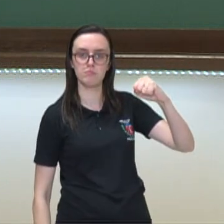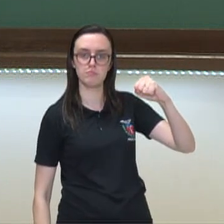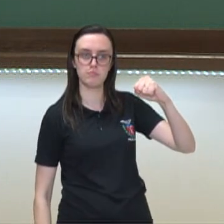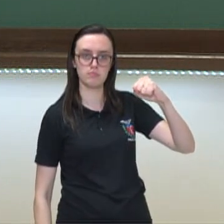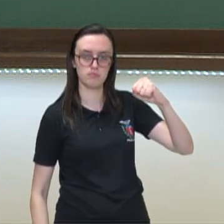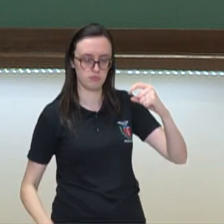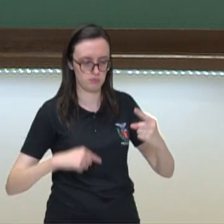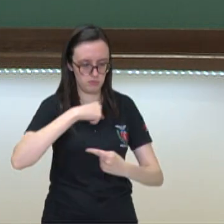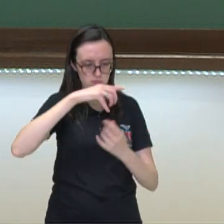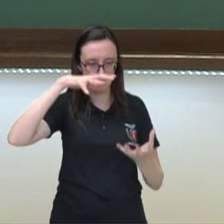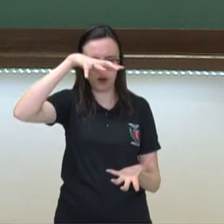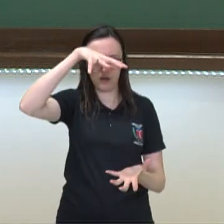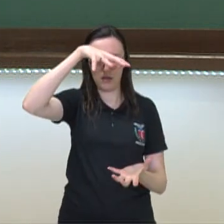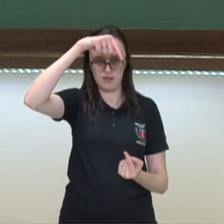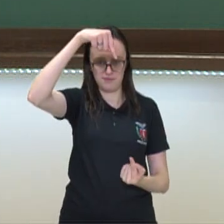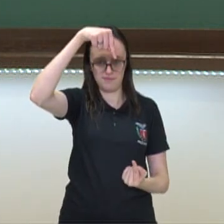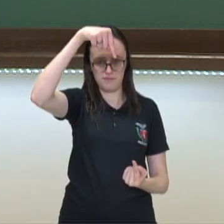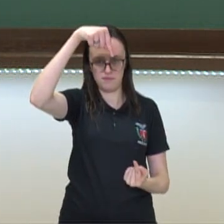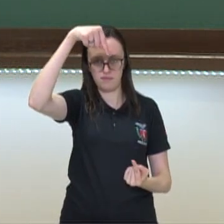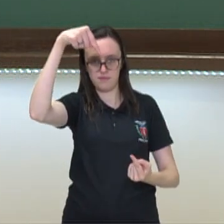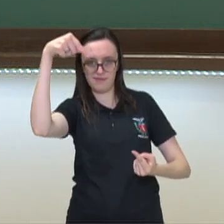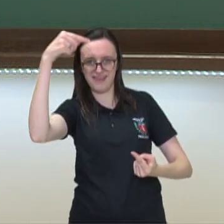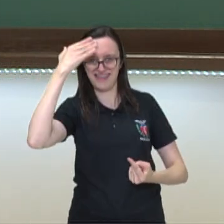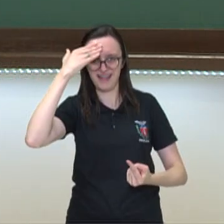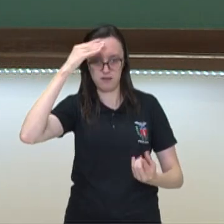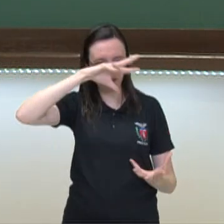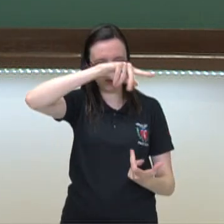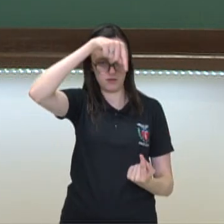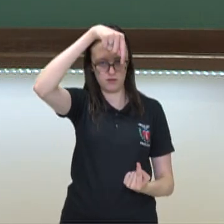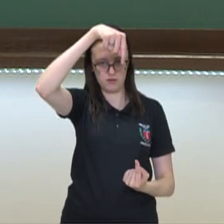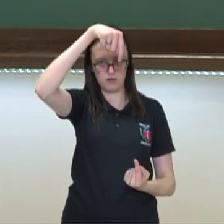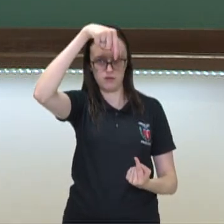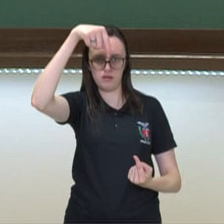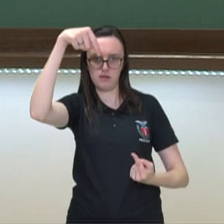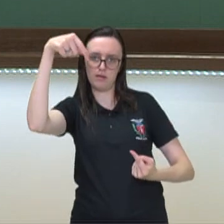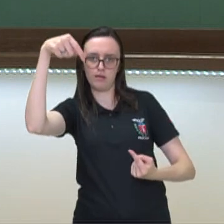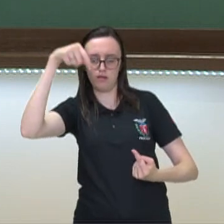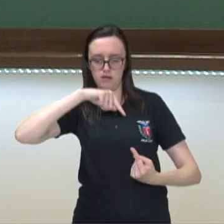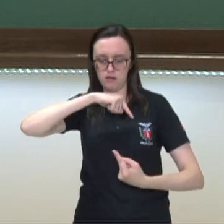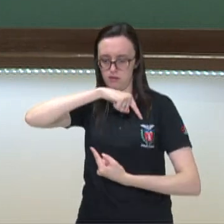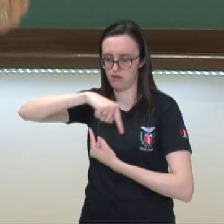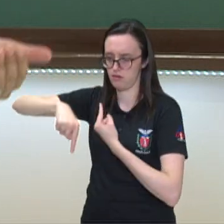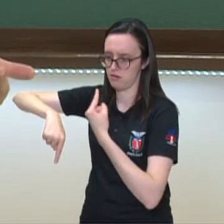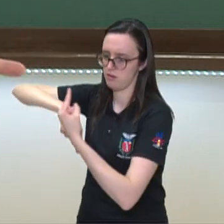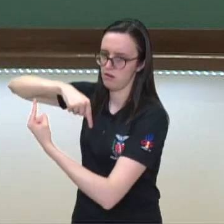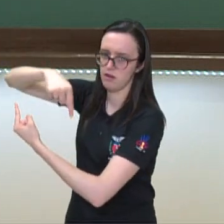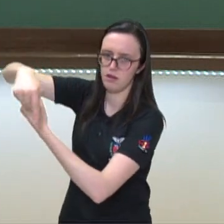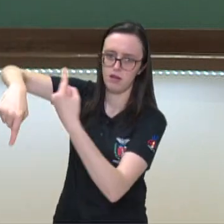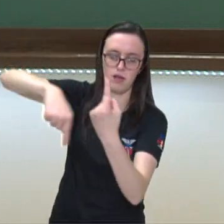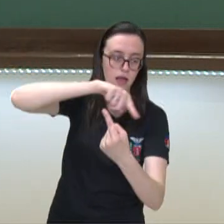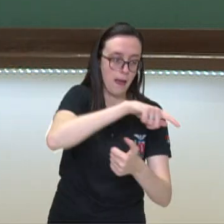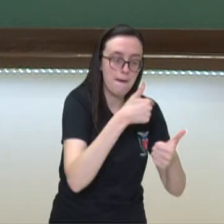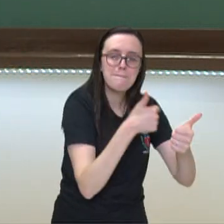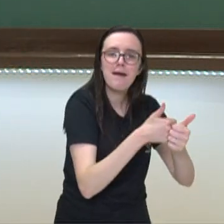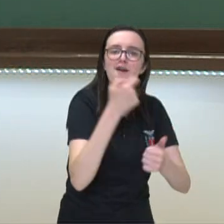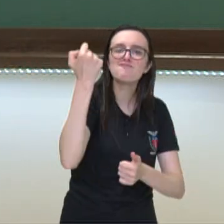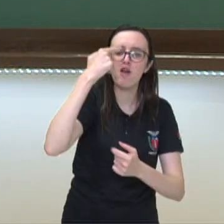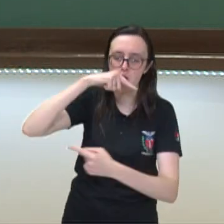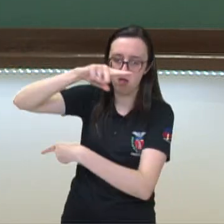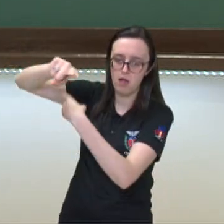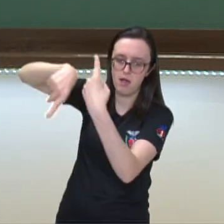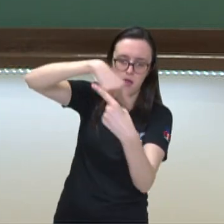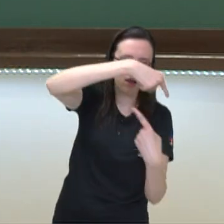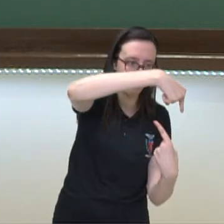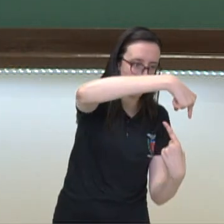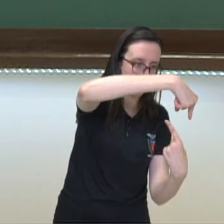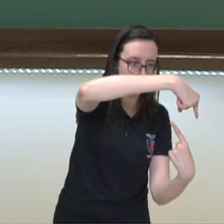movimento da eclíptica da elíptica, que é o eixo de inclinação da Terra, e a aproximação com o Sol, o afastamento do Sol, que é